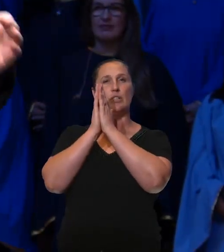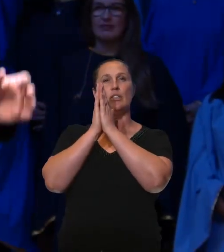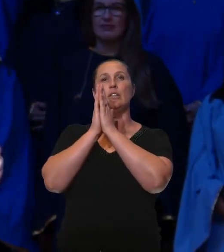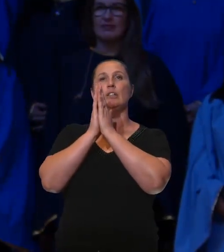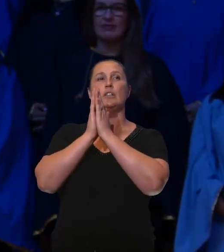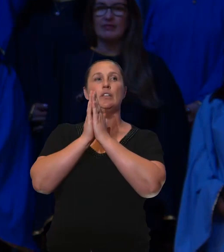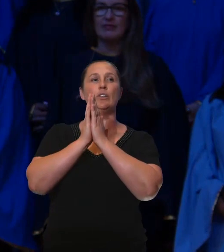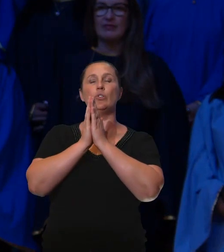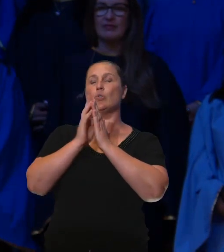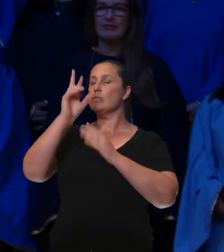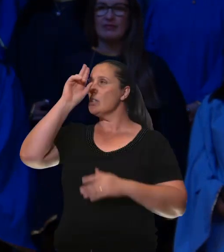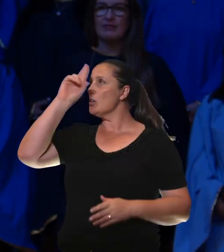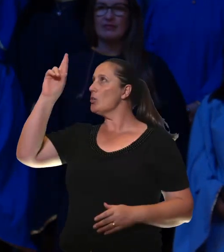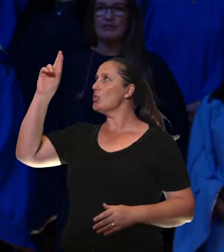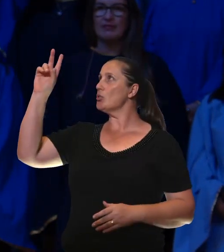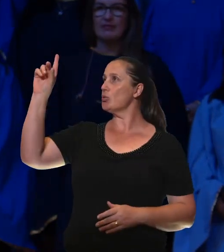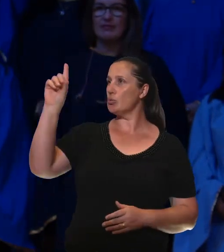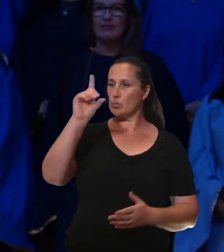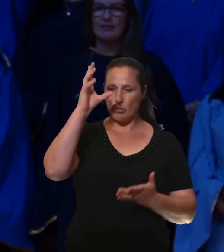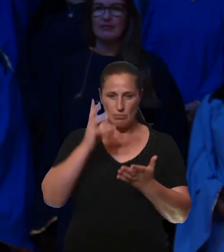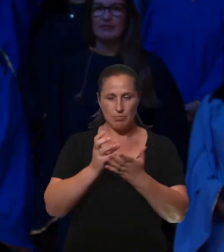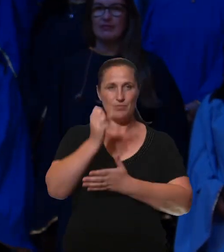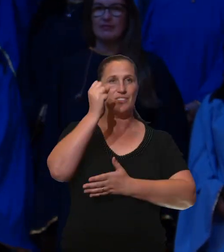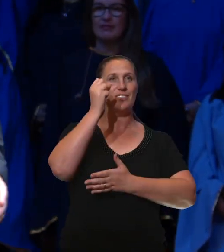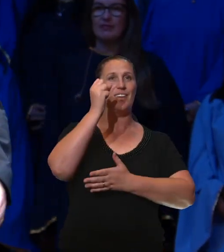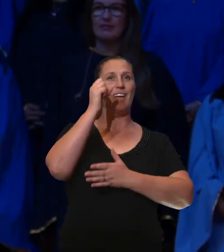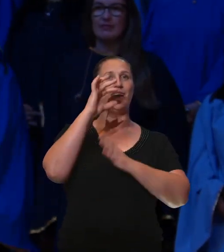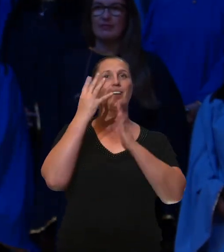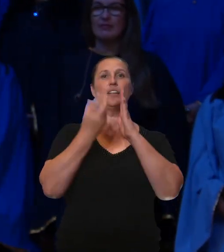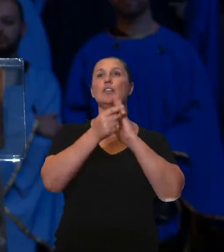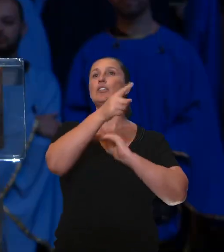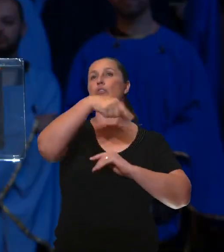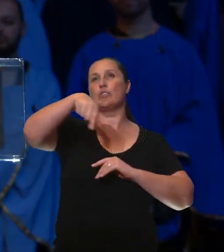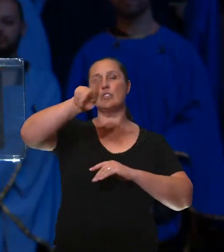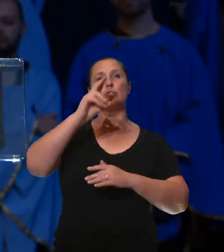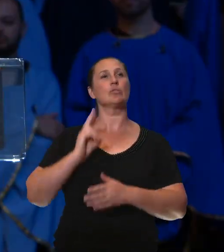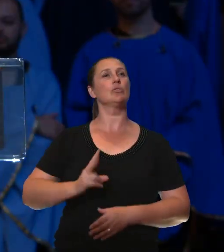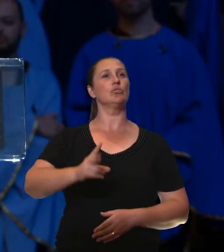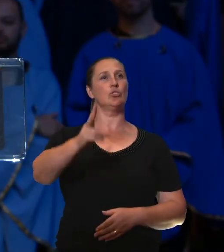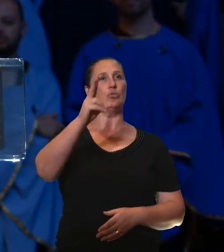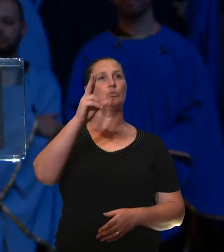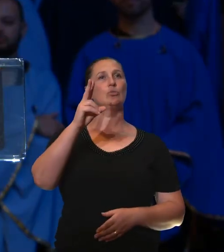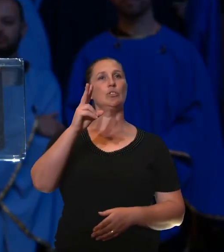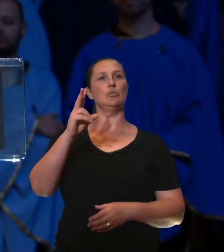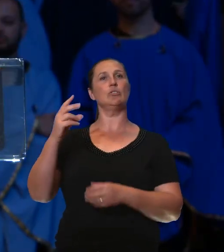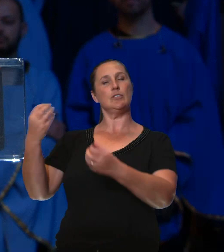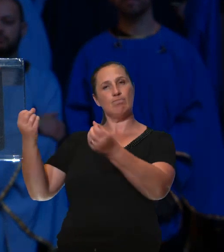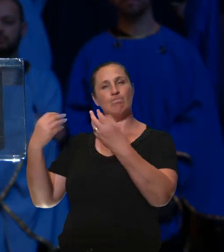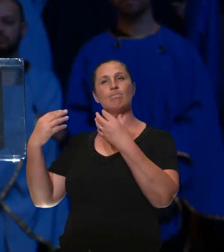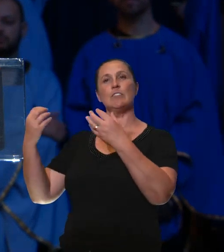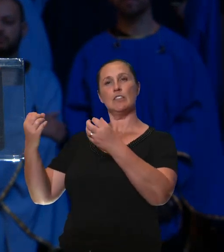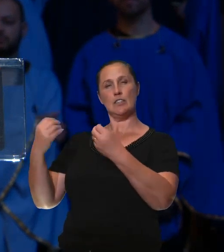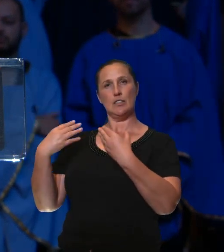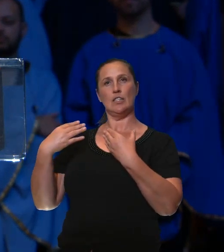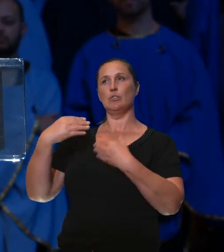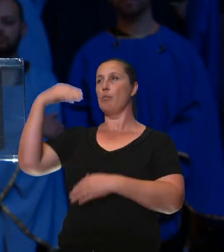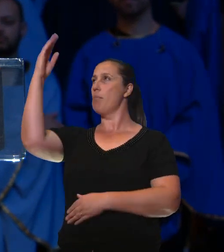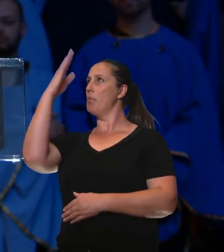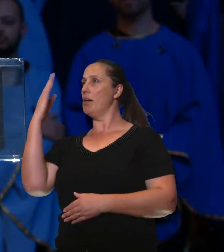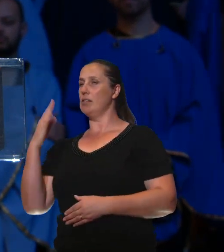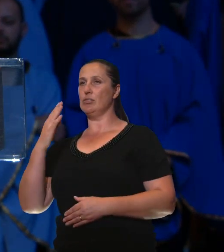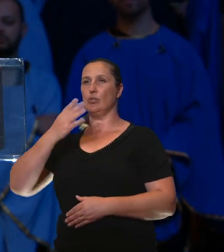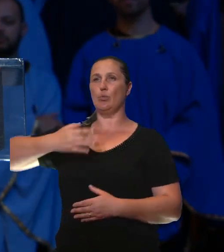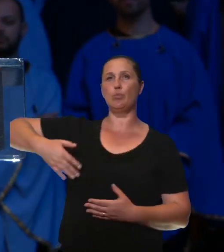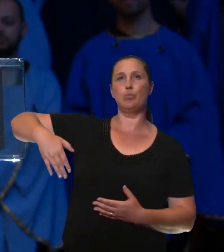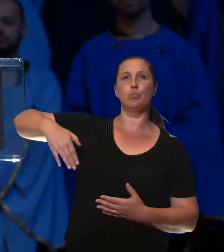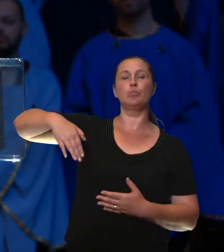enquanto o Senhor Jesus não vier buscar a sua igreja, que vocês continuem sendo essa inspiração para nós do Brasil inteiro e do